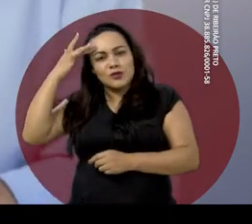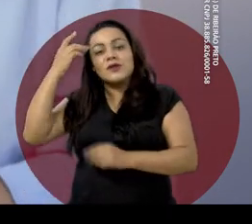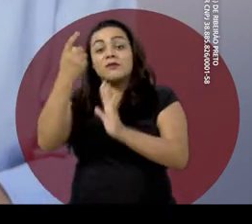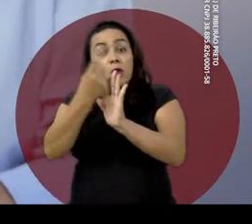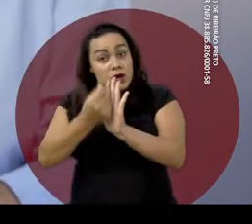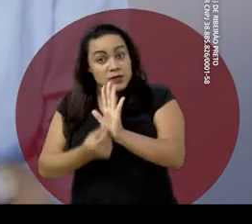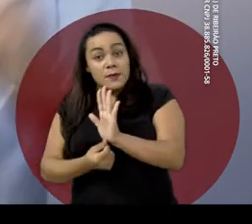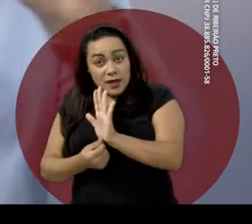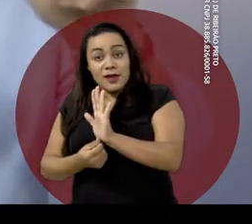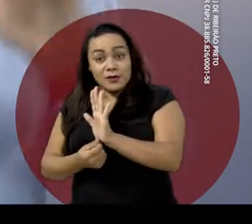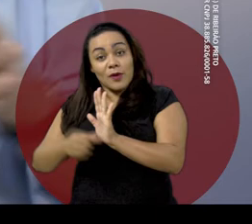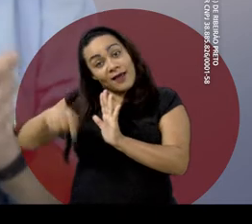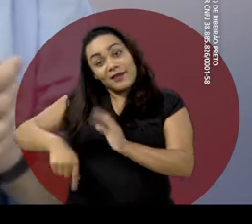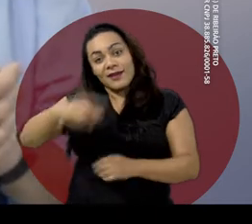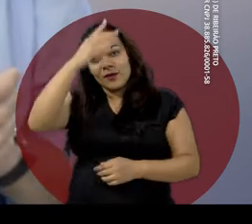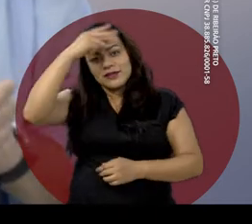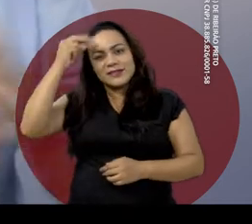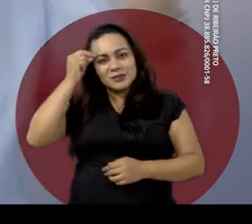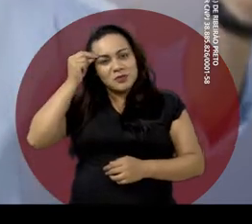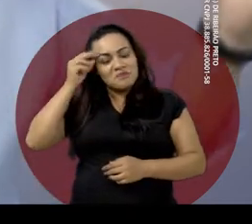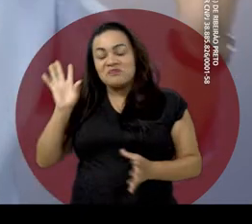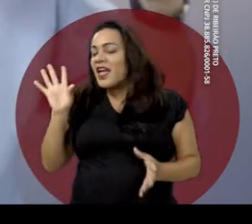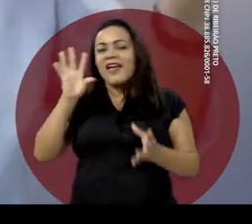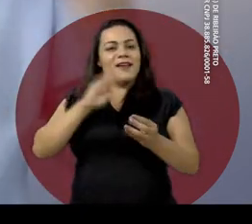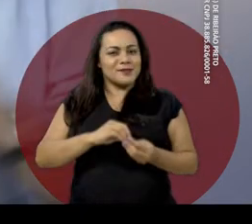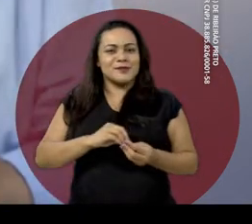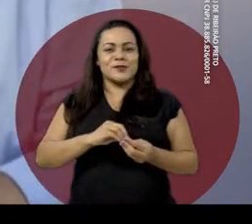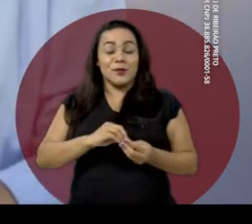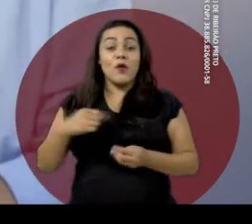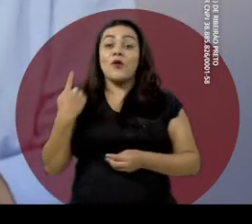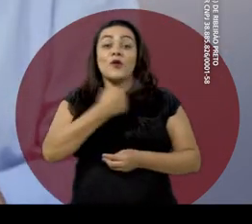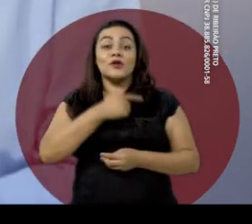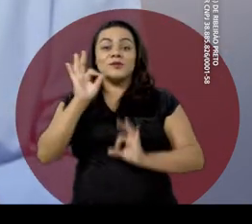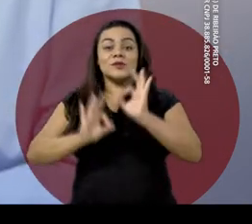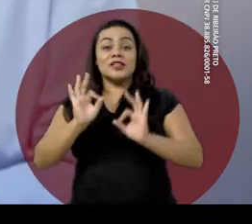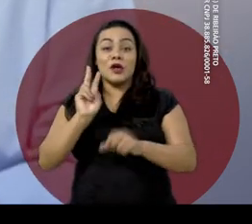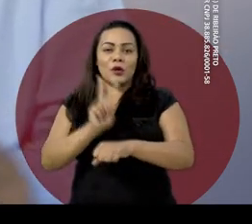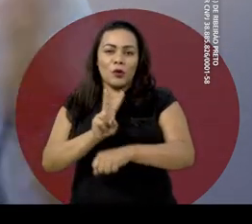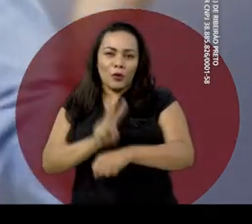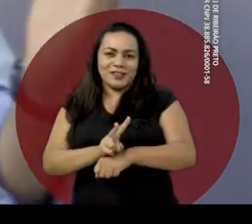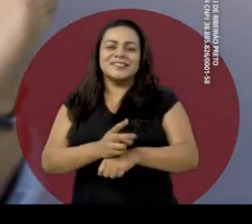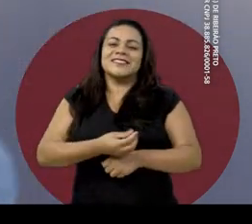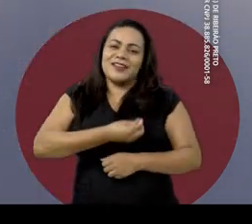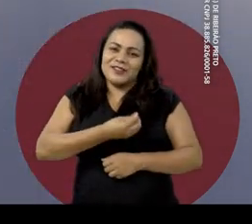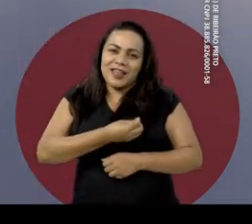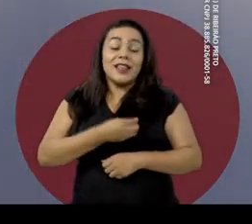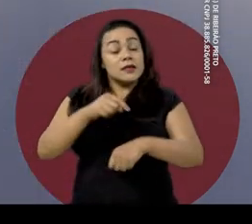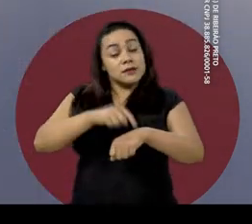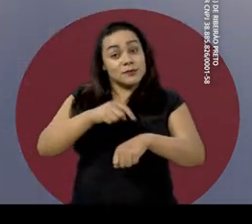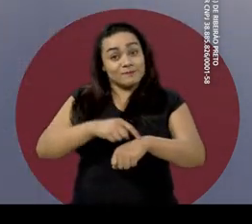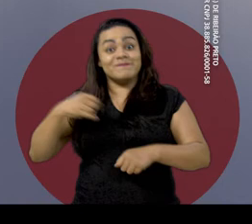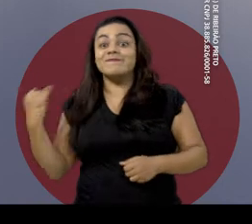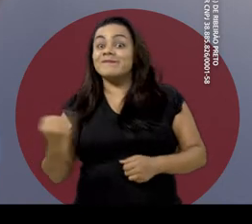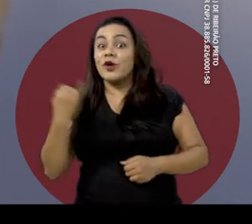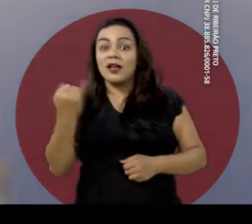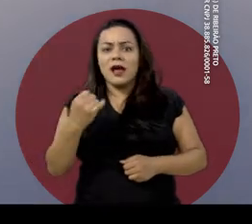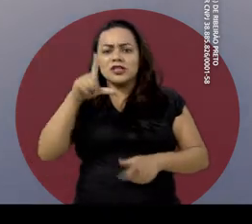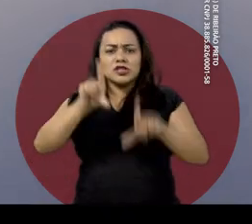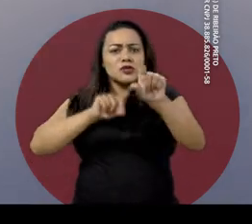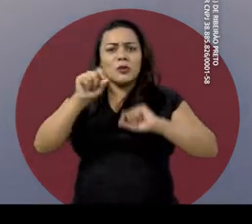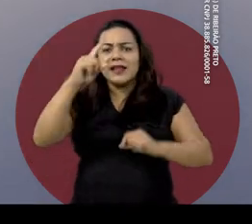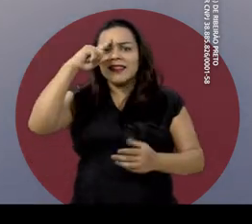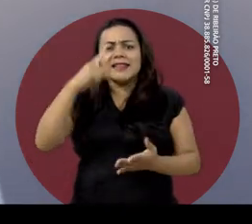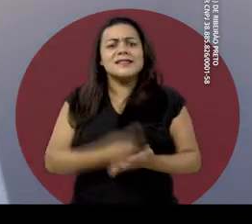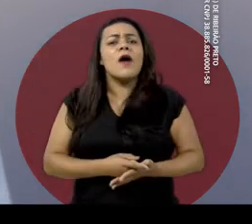sobretudo dos mais vulneráveis, no orçamento municipal. Enfim, o nosso projeto que cuida da vida. Neste momento tão importante de